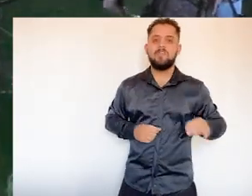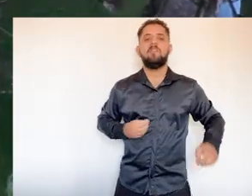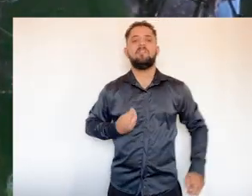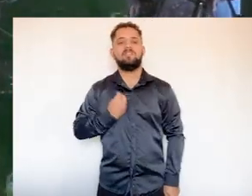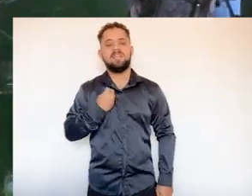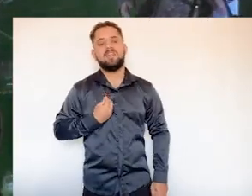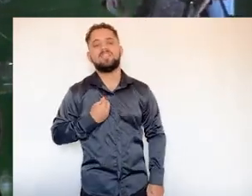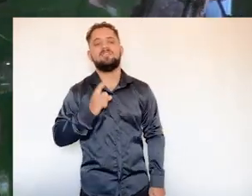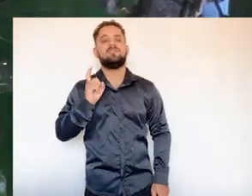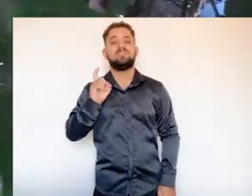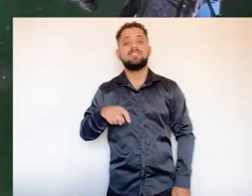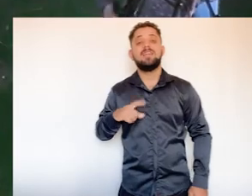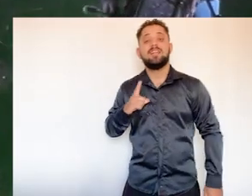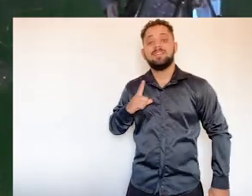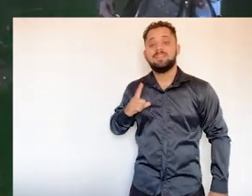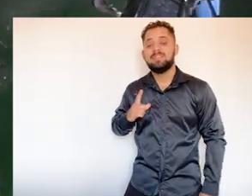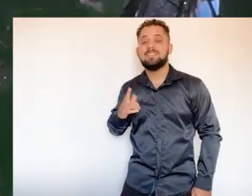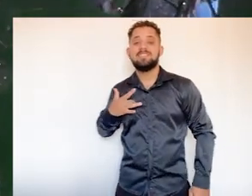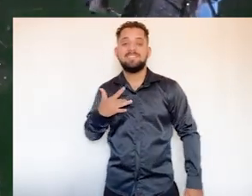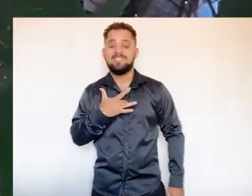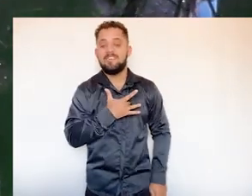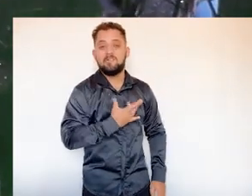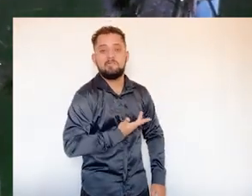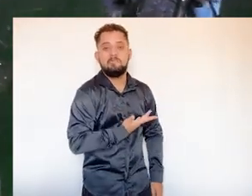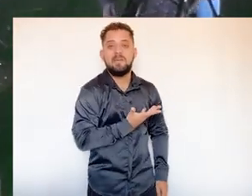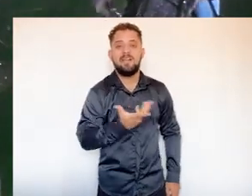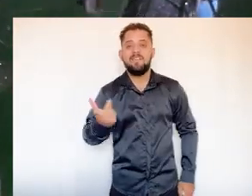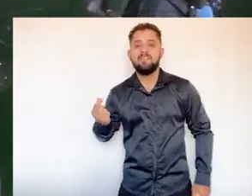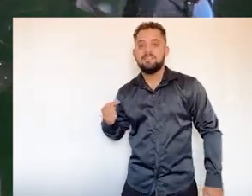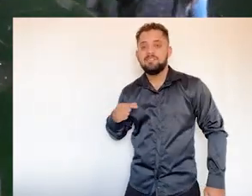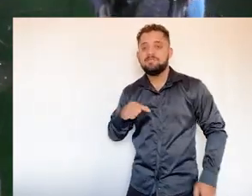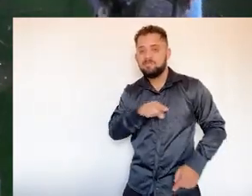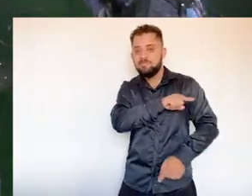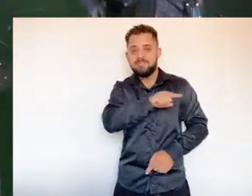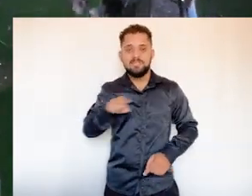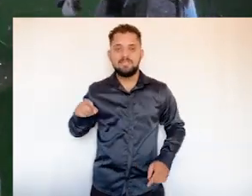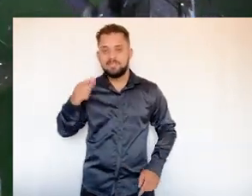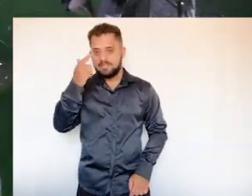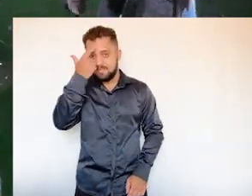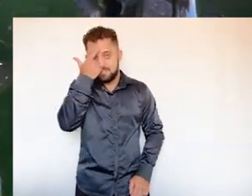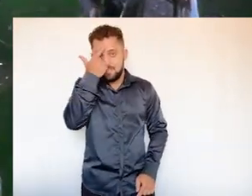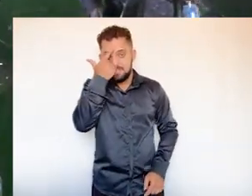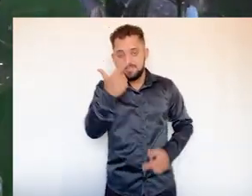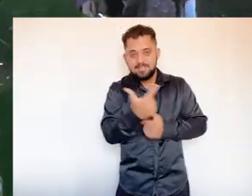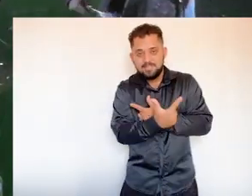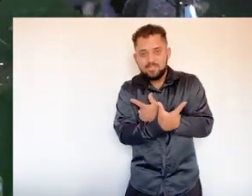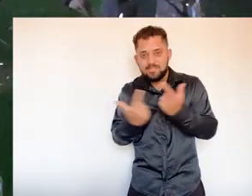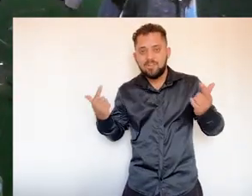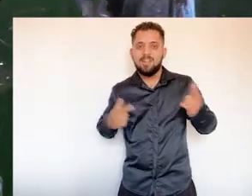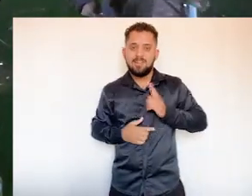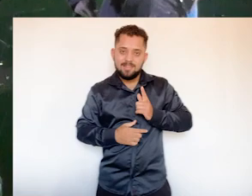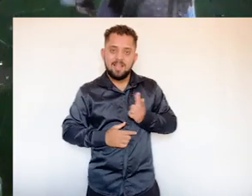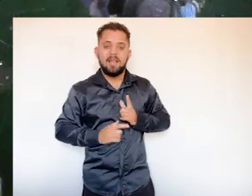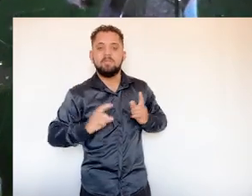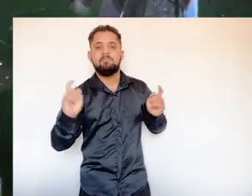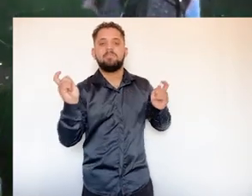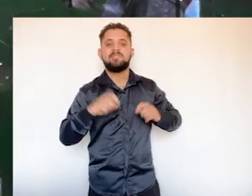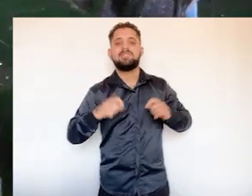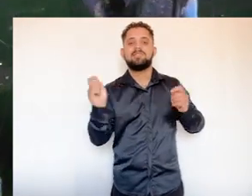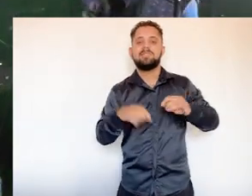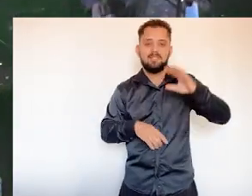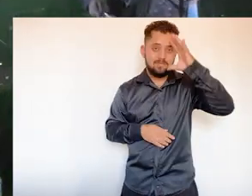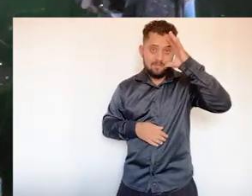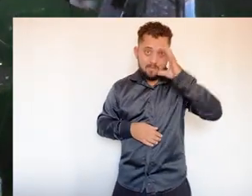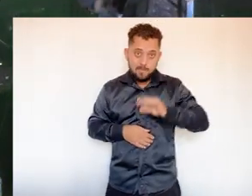semente forte, um pouco de sorte você também. Dói no coração, quando tenho